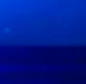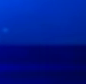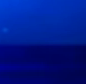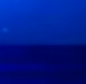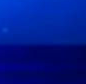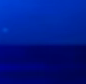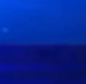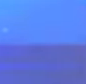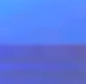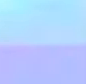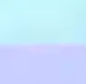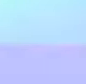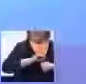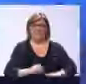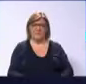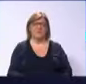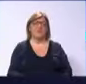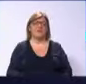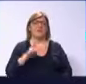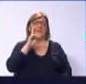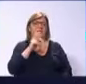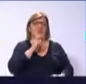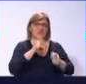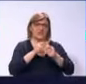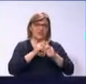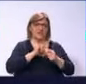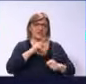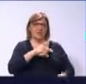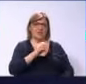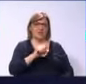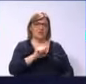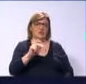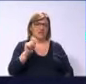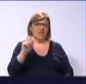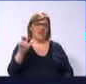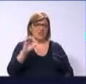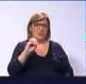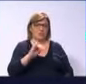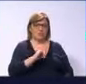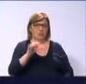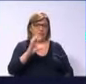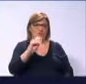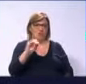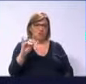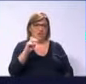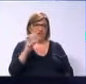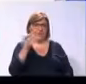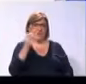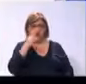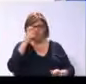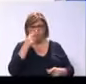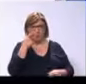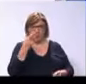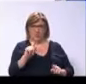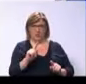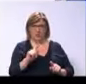olhar também para uma entrevista rogério jóias criaram um novo que um passa ao lado muita gente mas